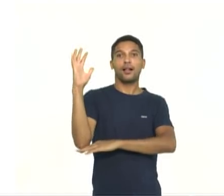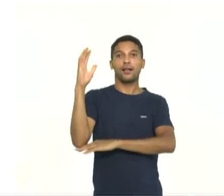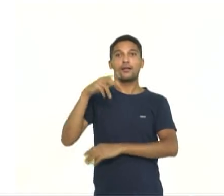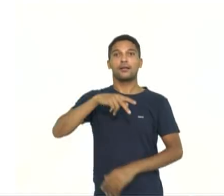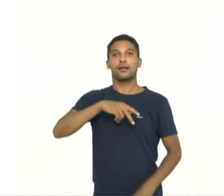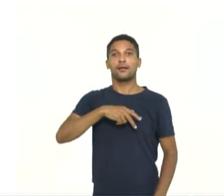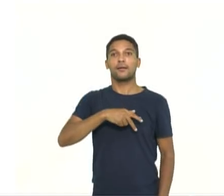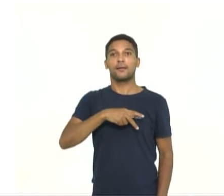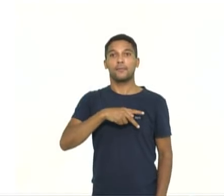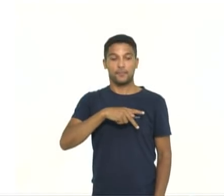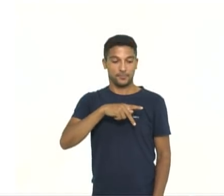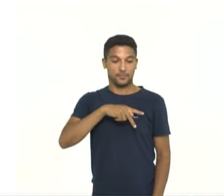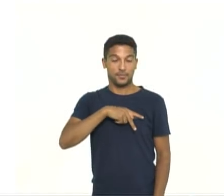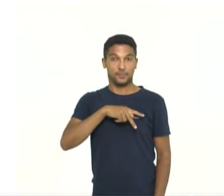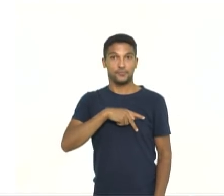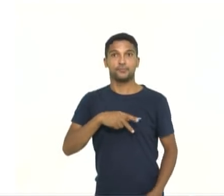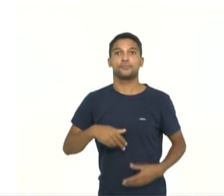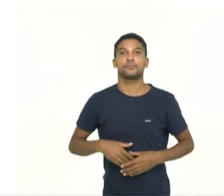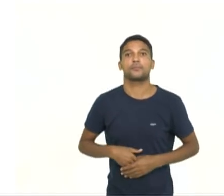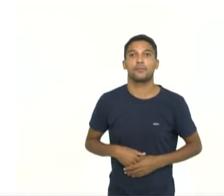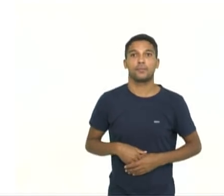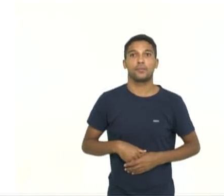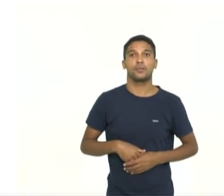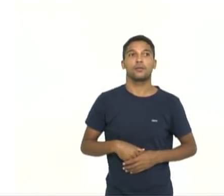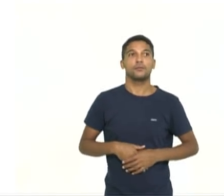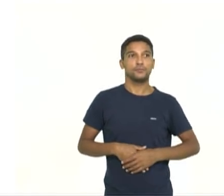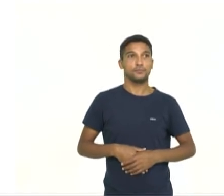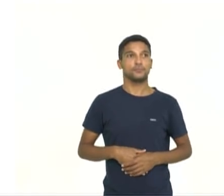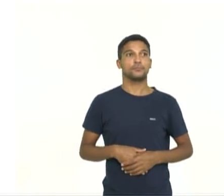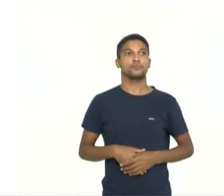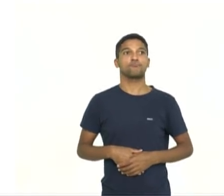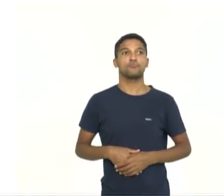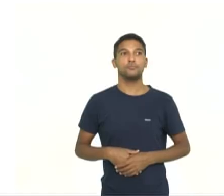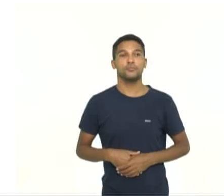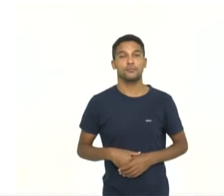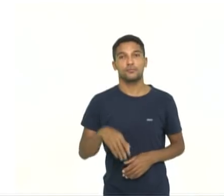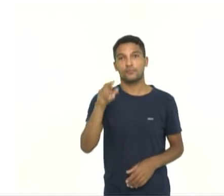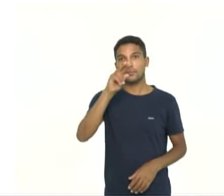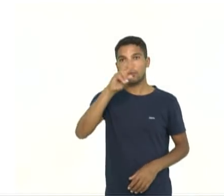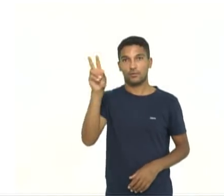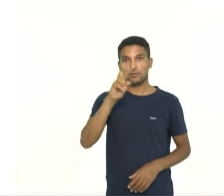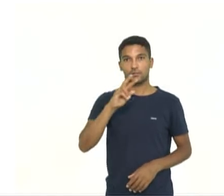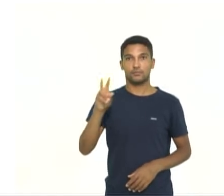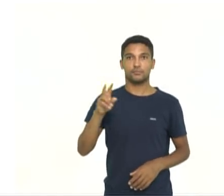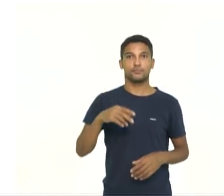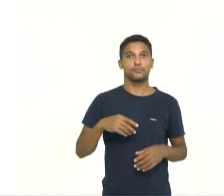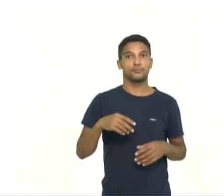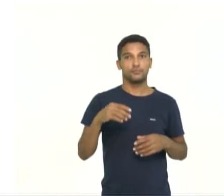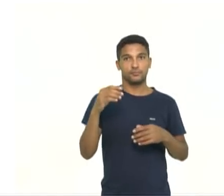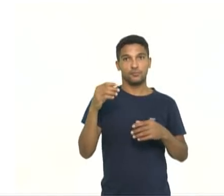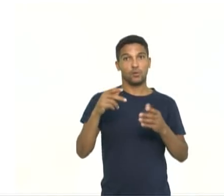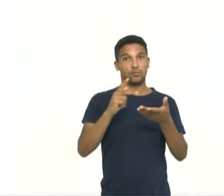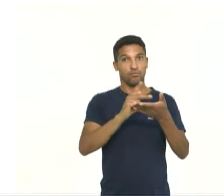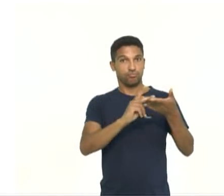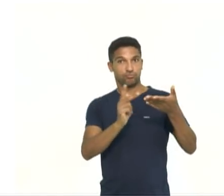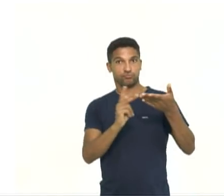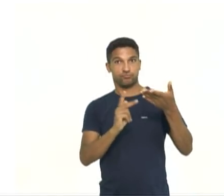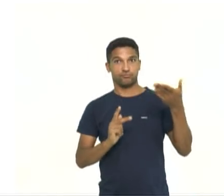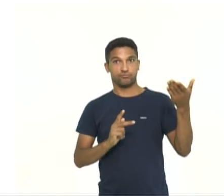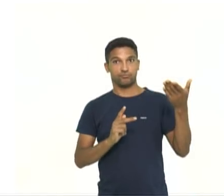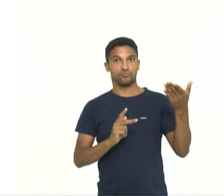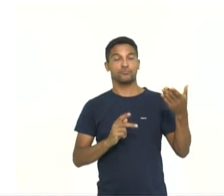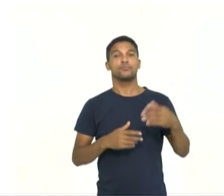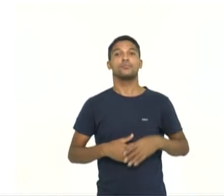gorjeiam como lá. Nosso céu tem mais estrelas, nossas várzeas têm mais flores, nossos bosques têm mais vida, nossa vida mais amores.